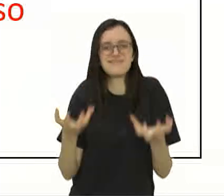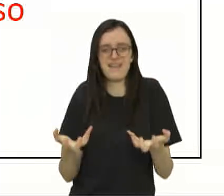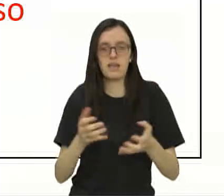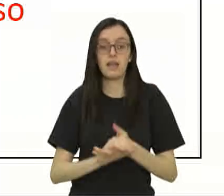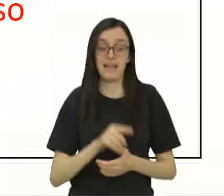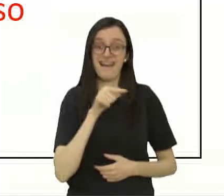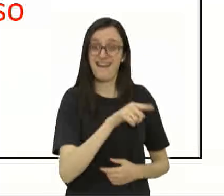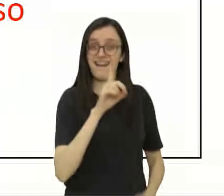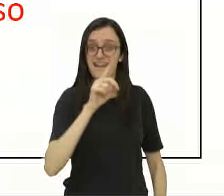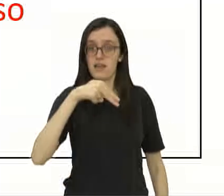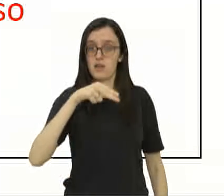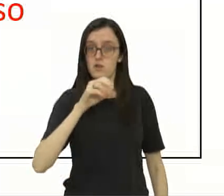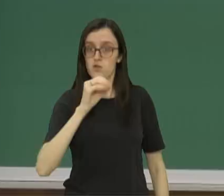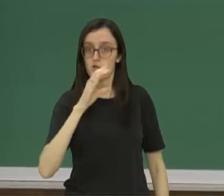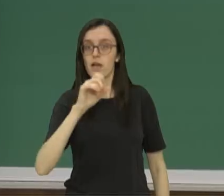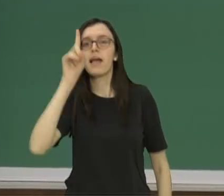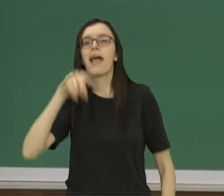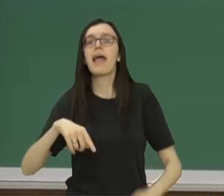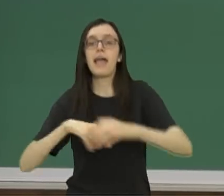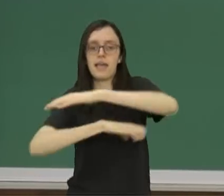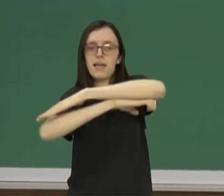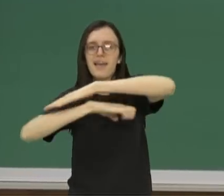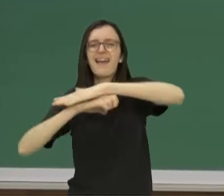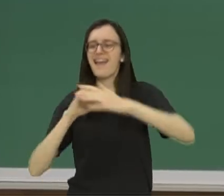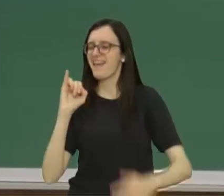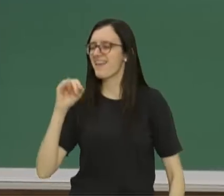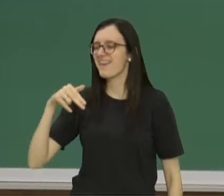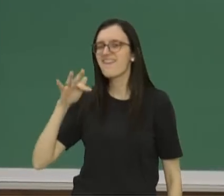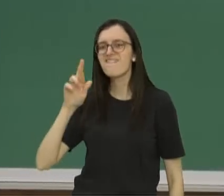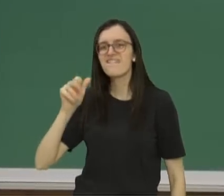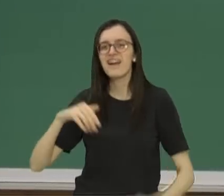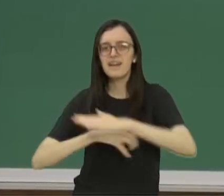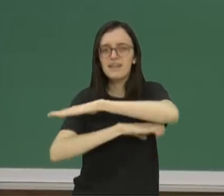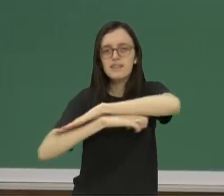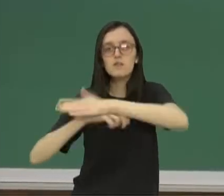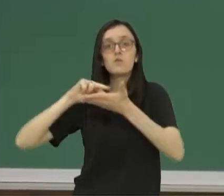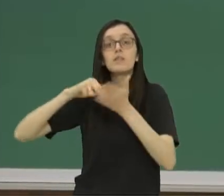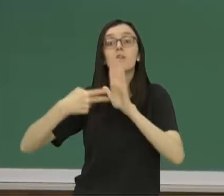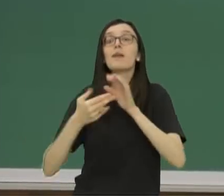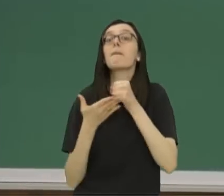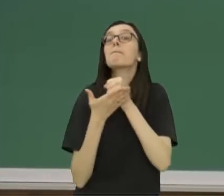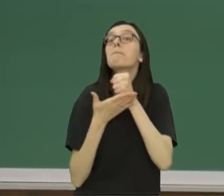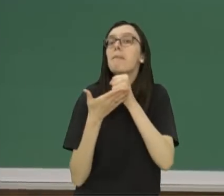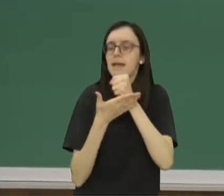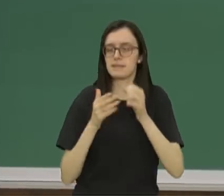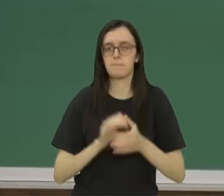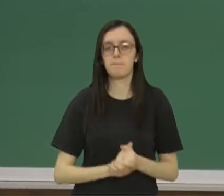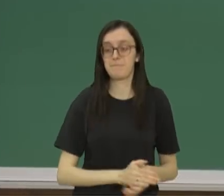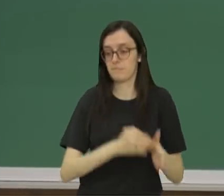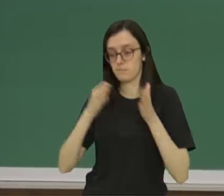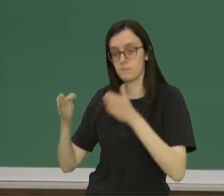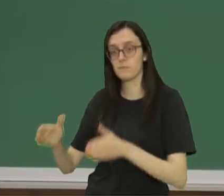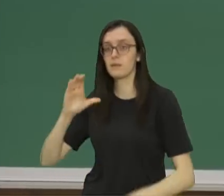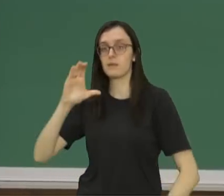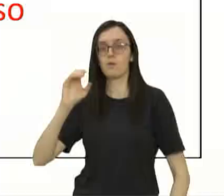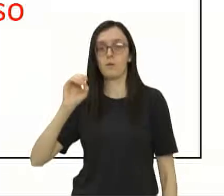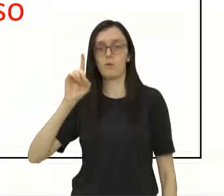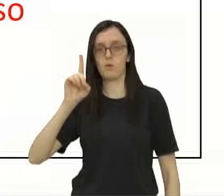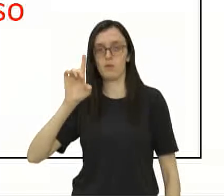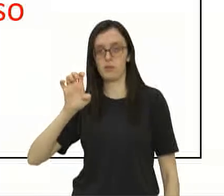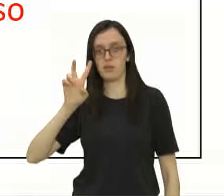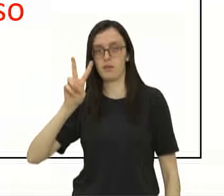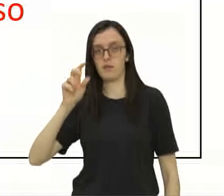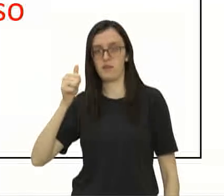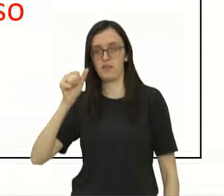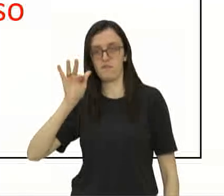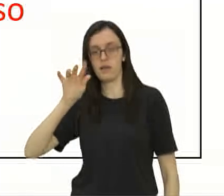DENOX levou uma infraestrutura para aquela região. E a Codevasf? A Codevasf, por sua vez, foi responsável pelo